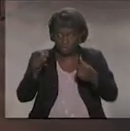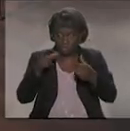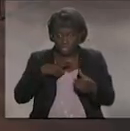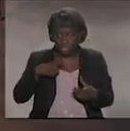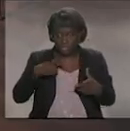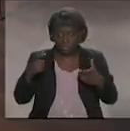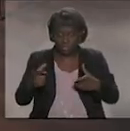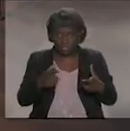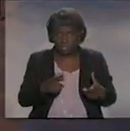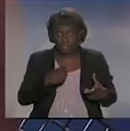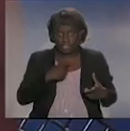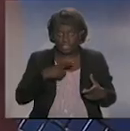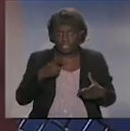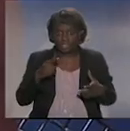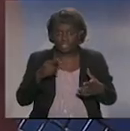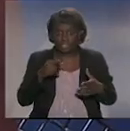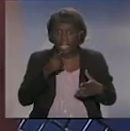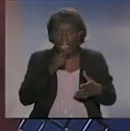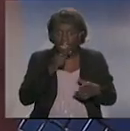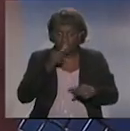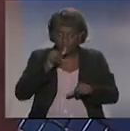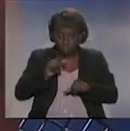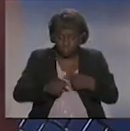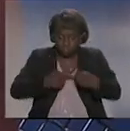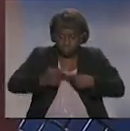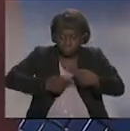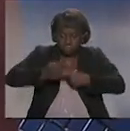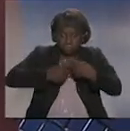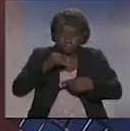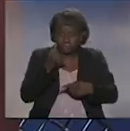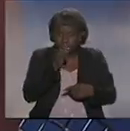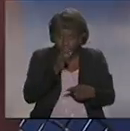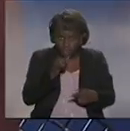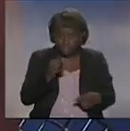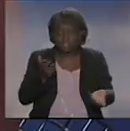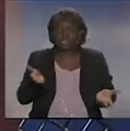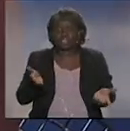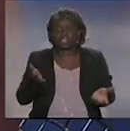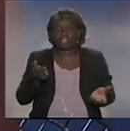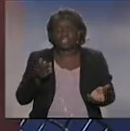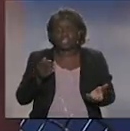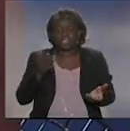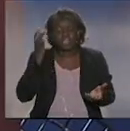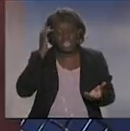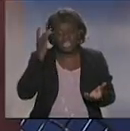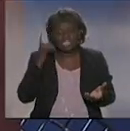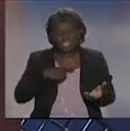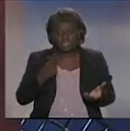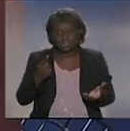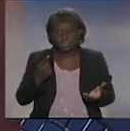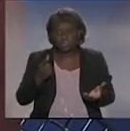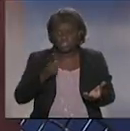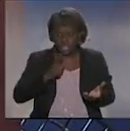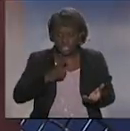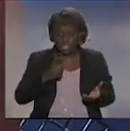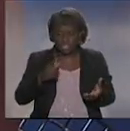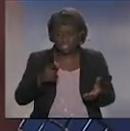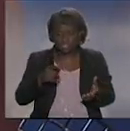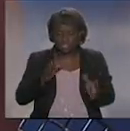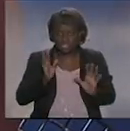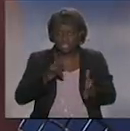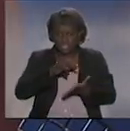algumas áreas que você tem, algumas hidrelétricas que são, eu acho que, se não me falha a memória, alguma delas já tem